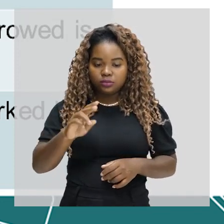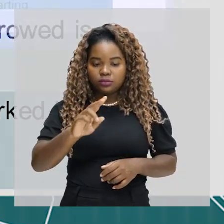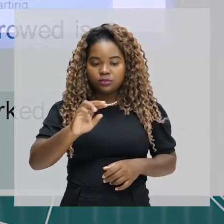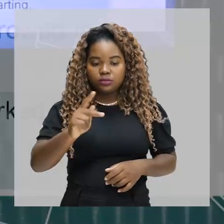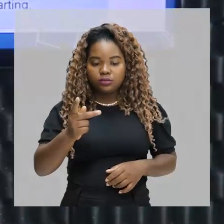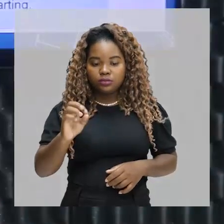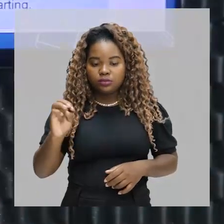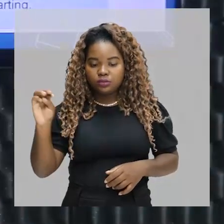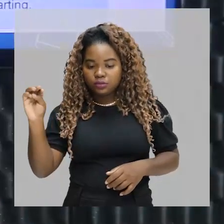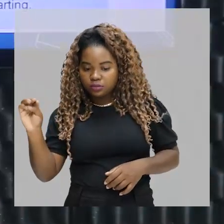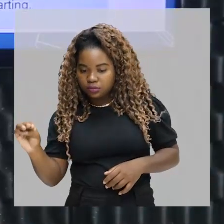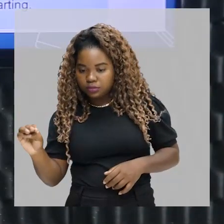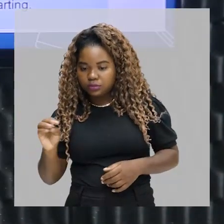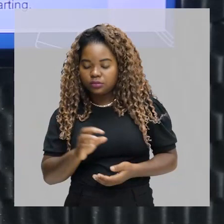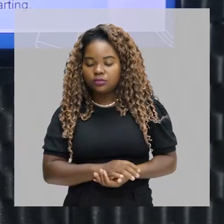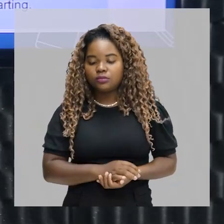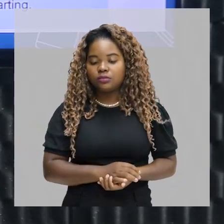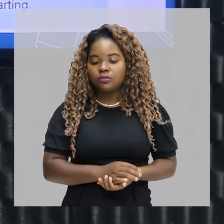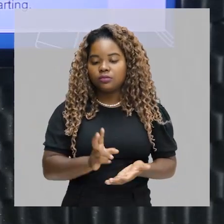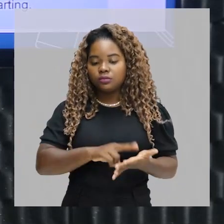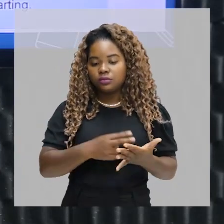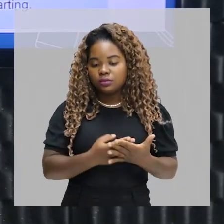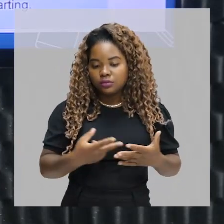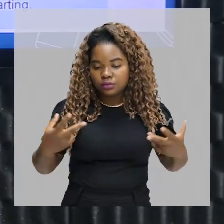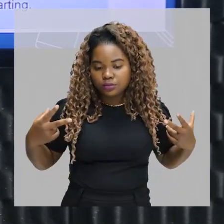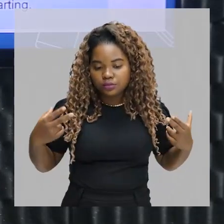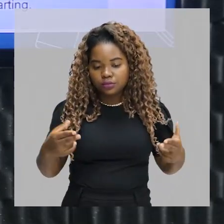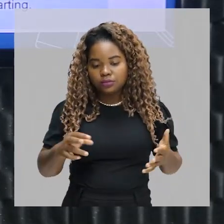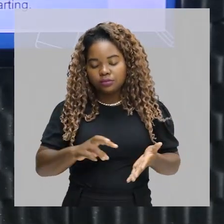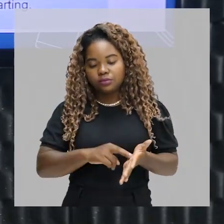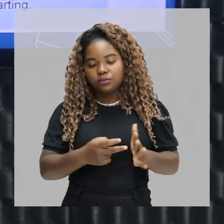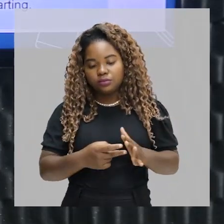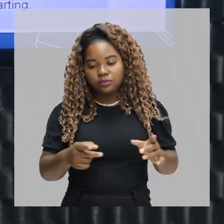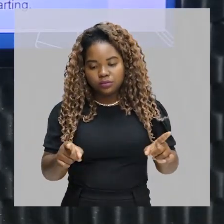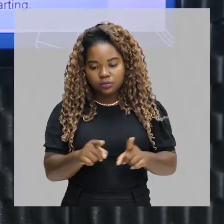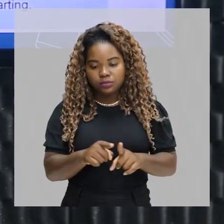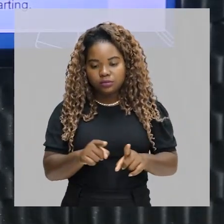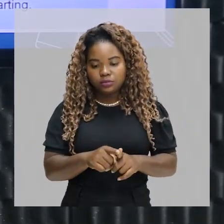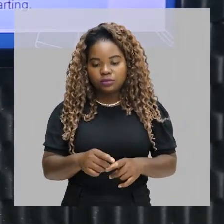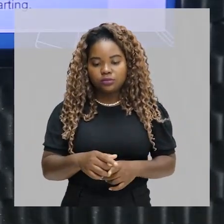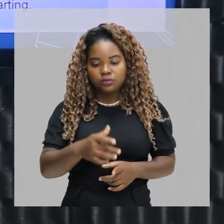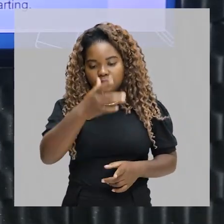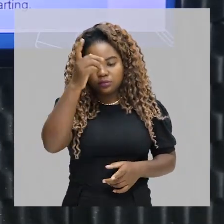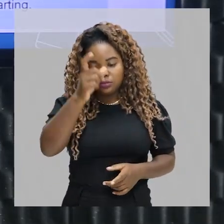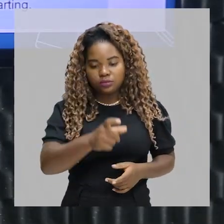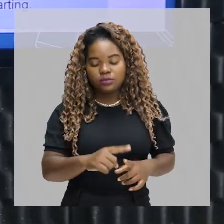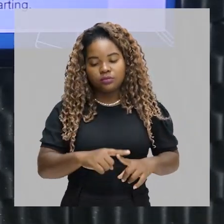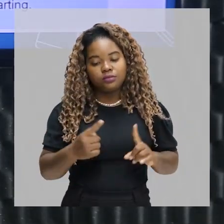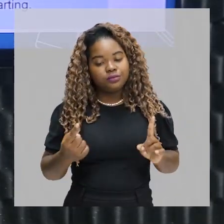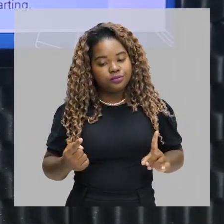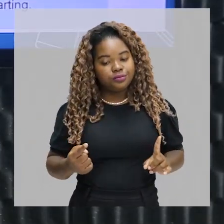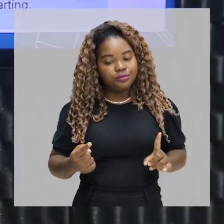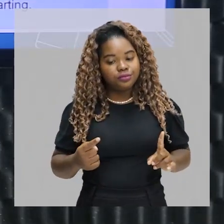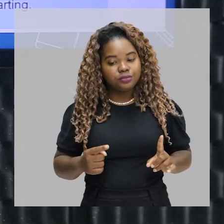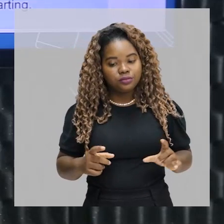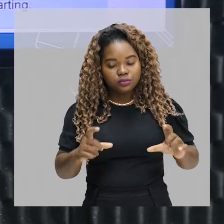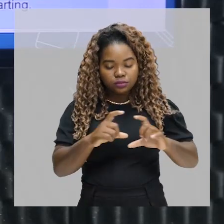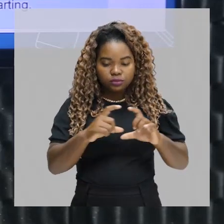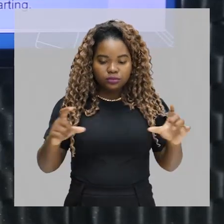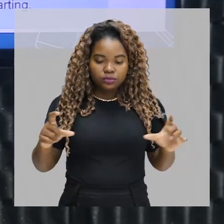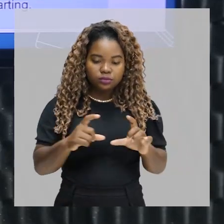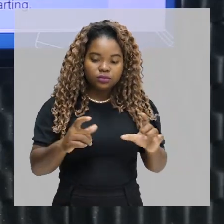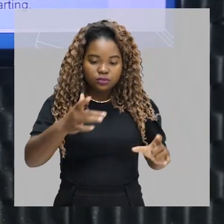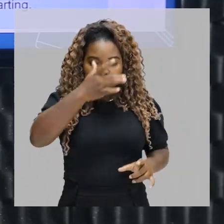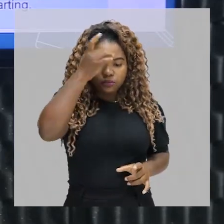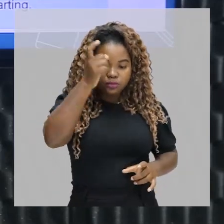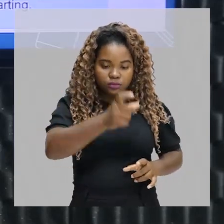whom. Mesma tradução, mesmo significado também para falar de pessoa, só que aí na sentença essa